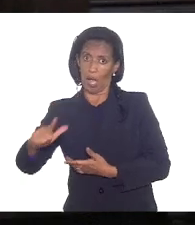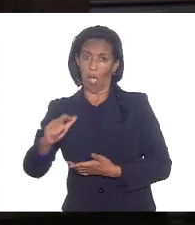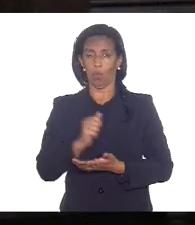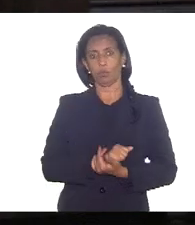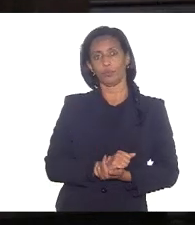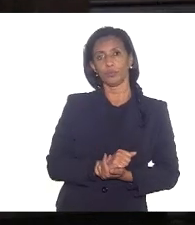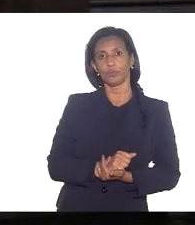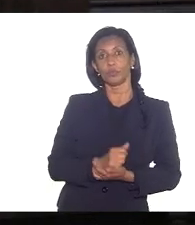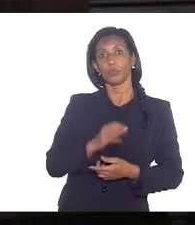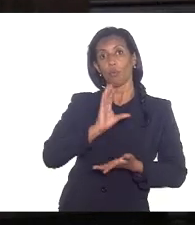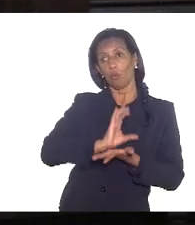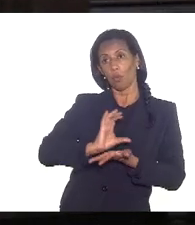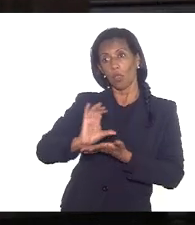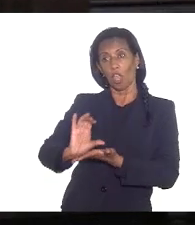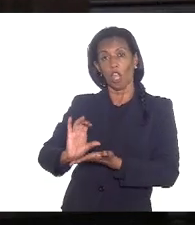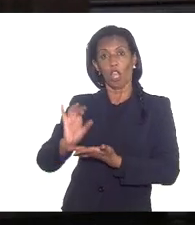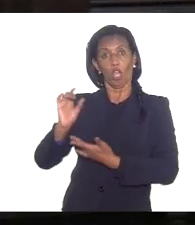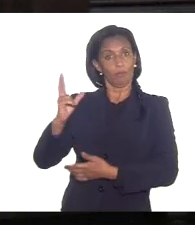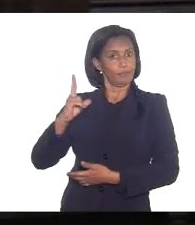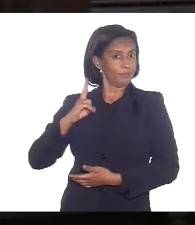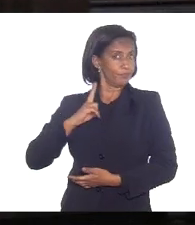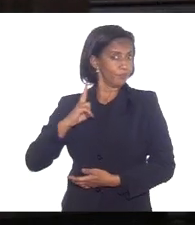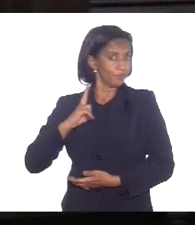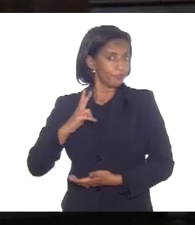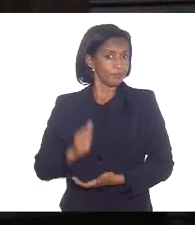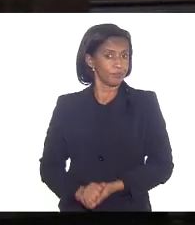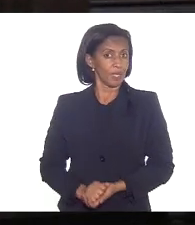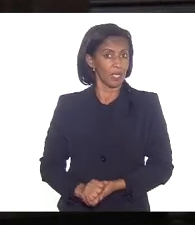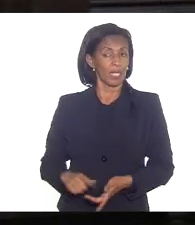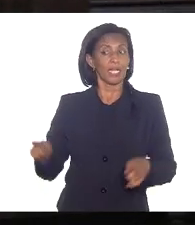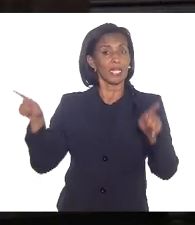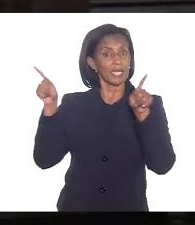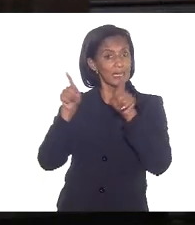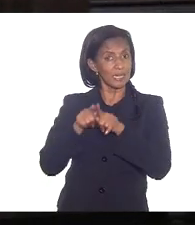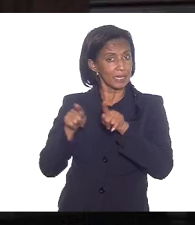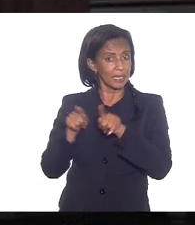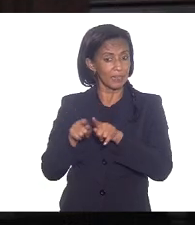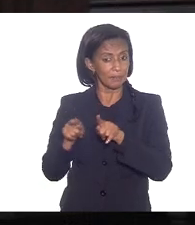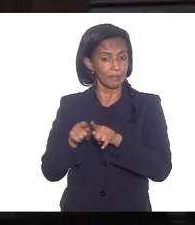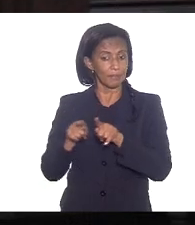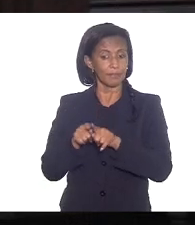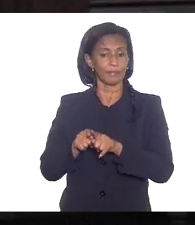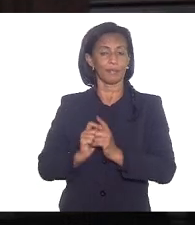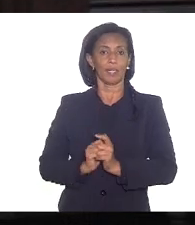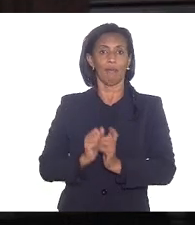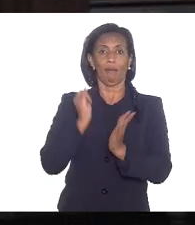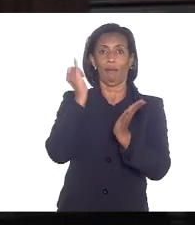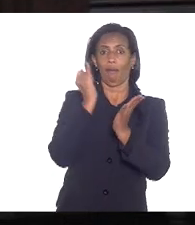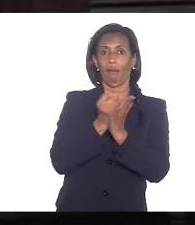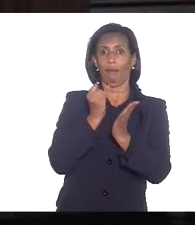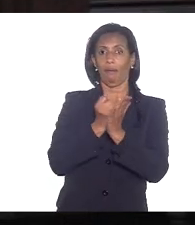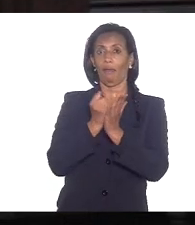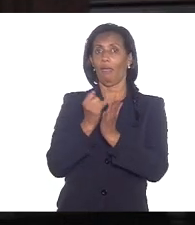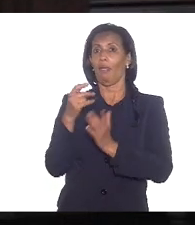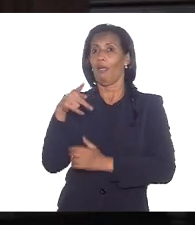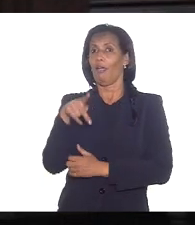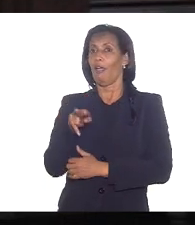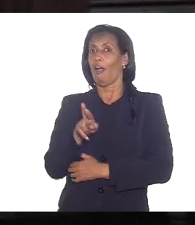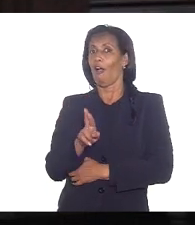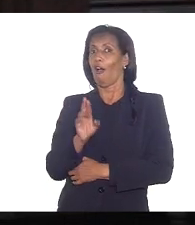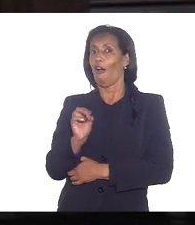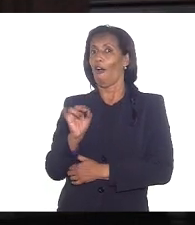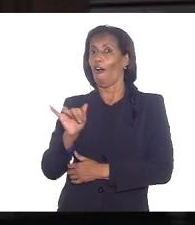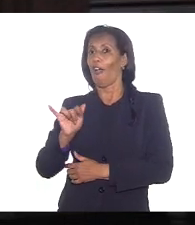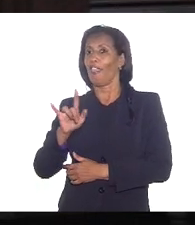contribuição individual e especificamente receitas de roer